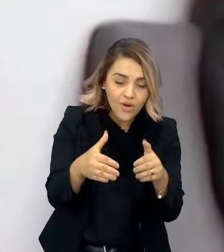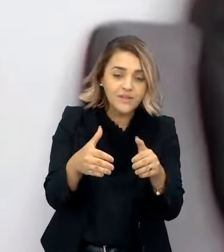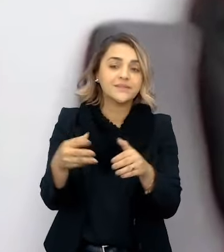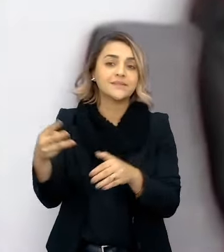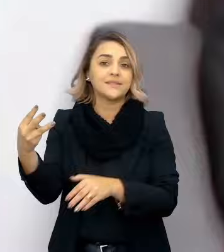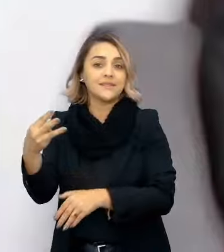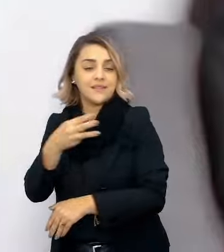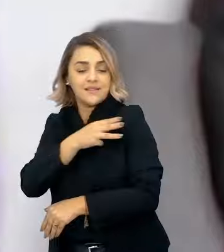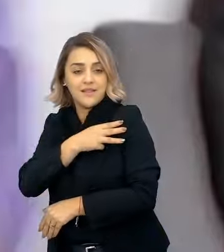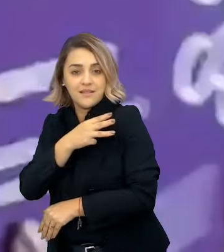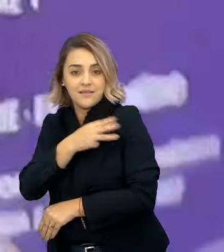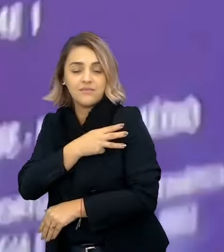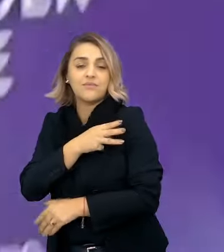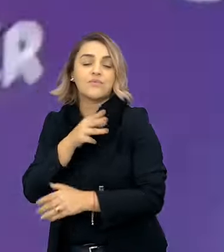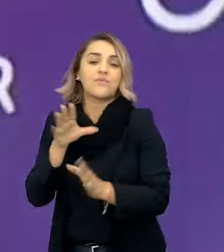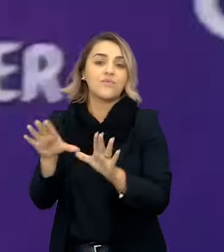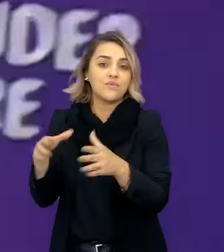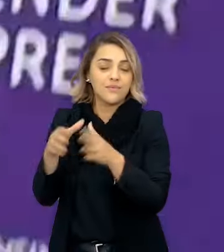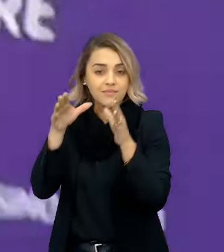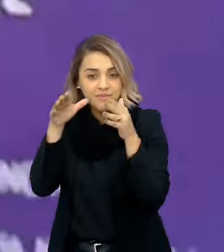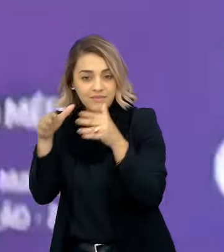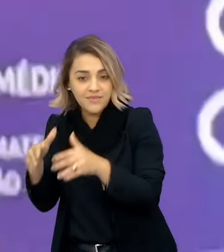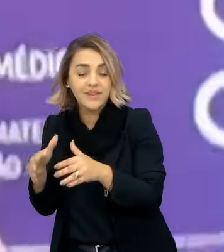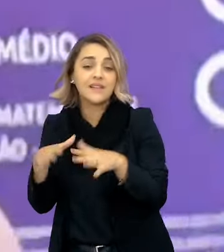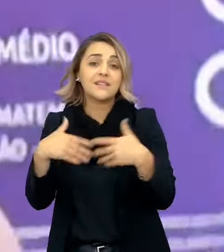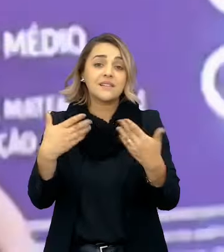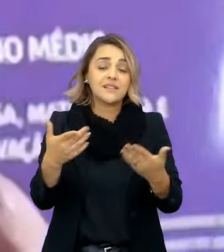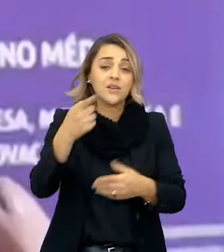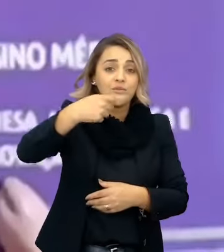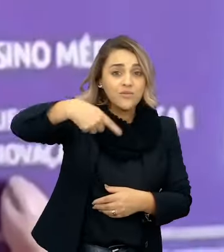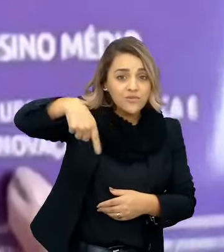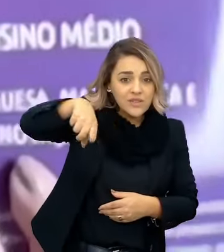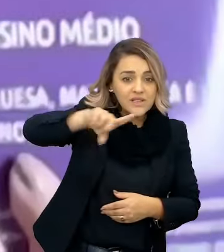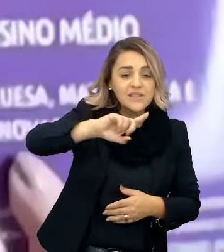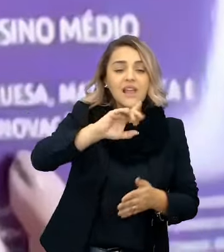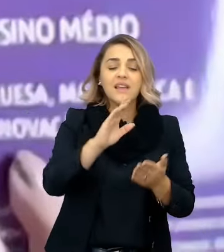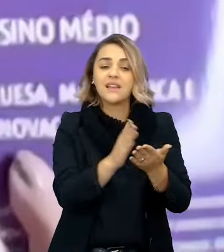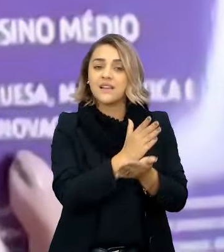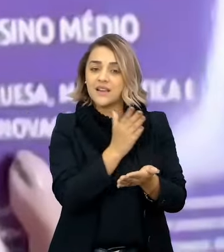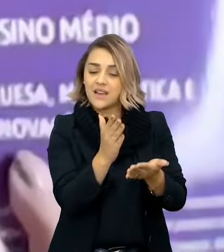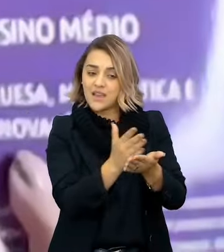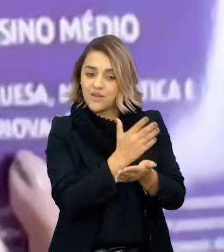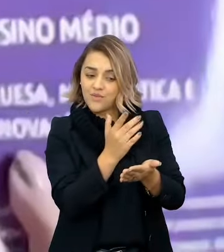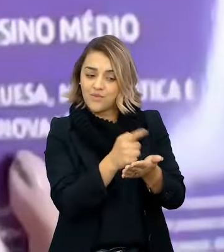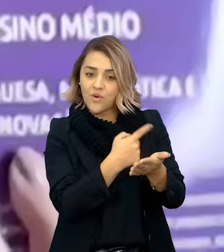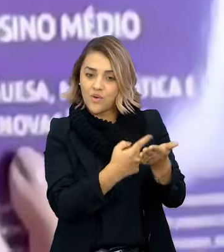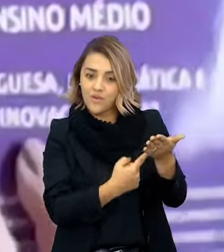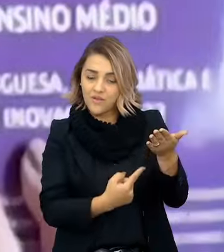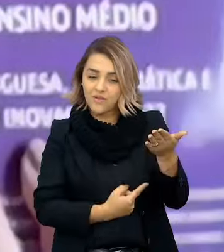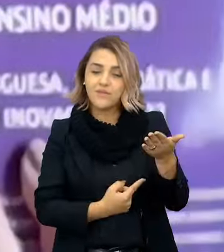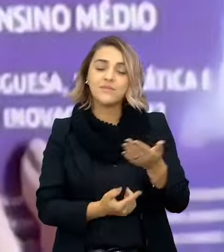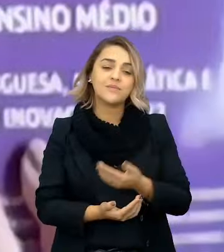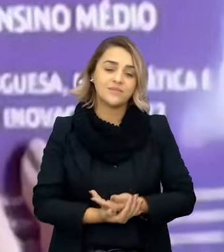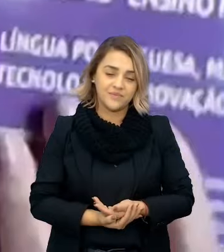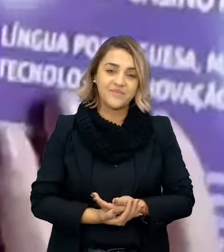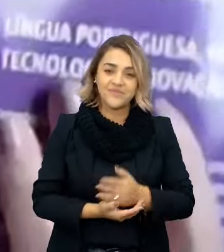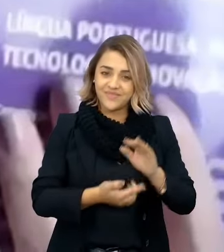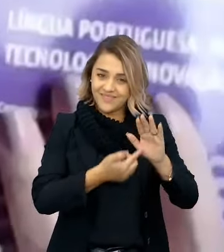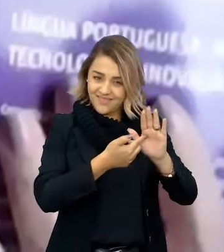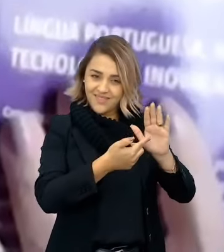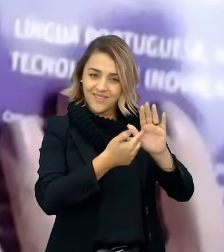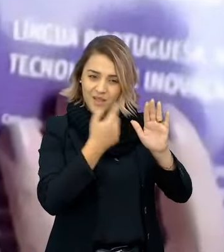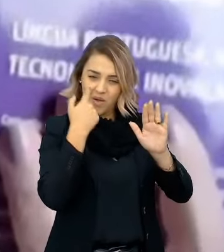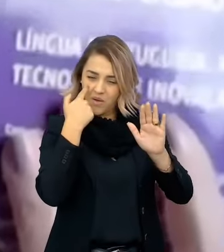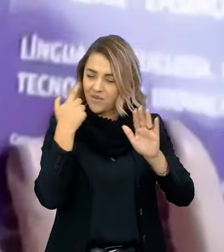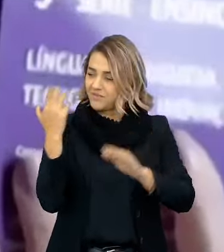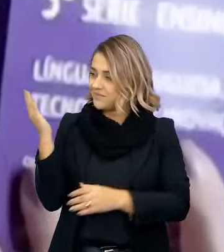possível, buscar aí os cadernos ou do professor ou do aluno. Eu estou mostrando aqui o caderno